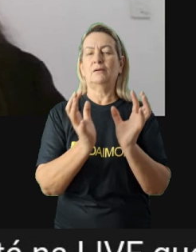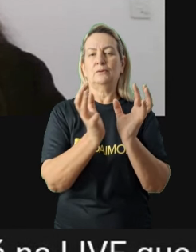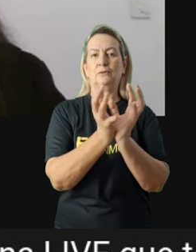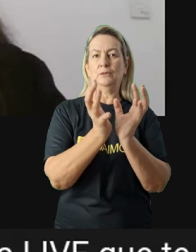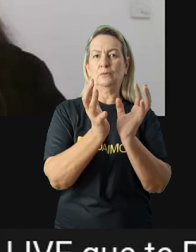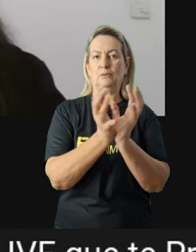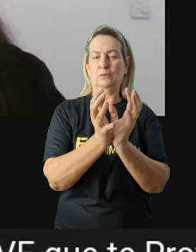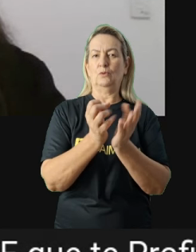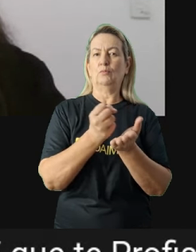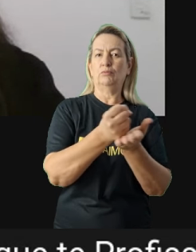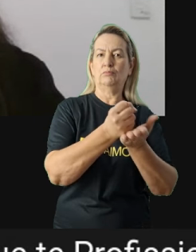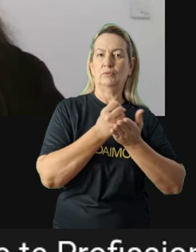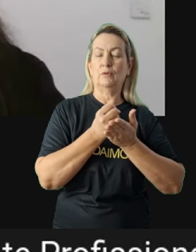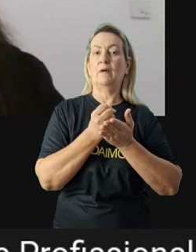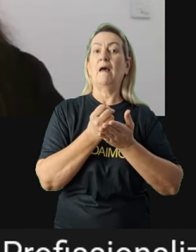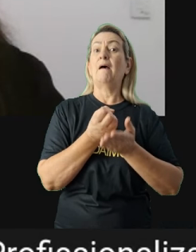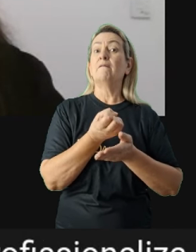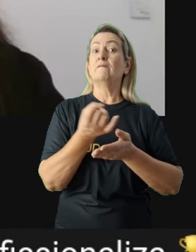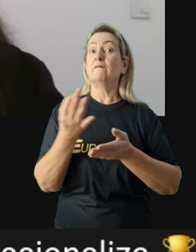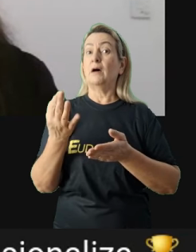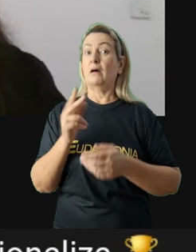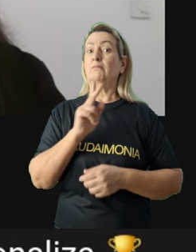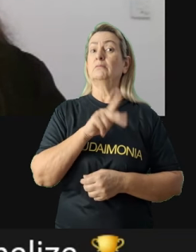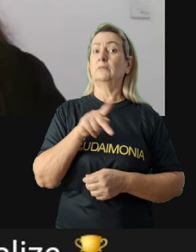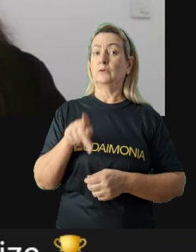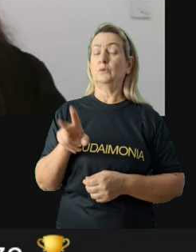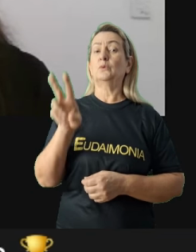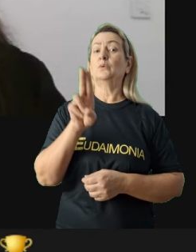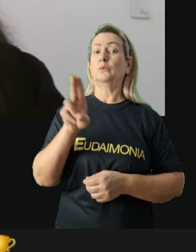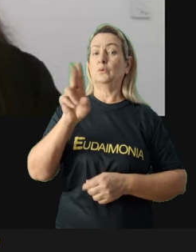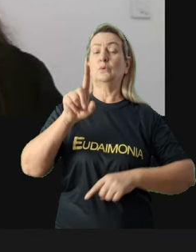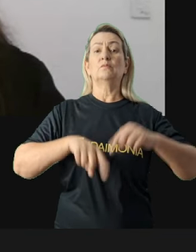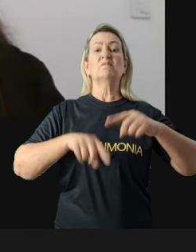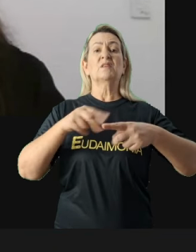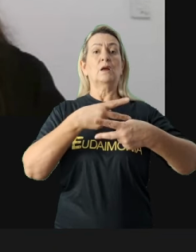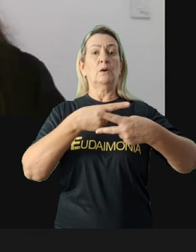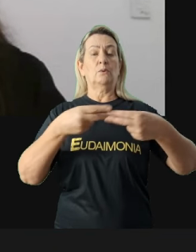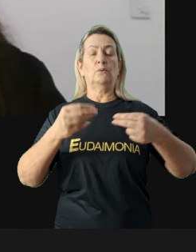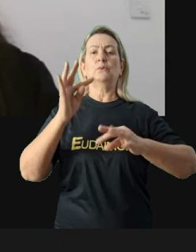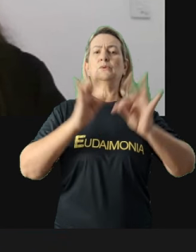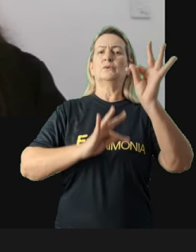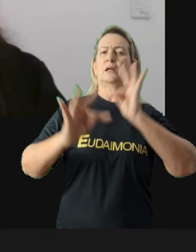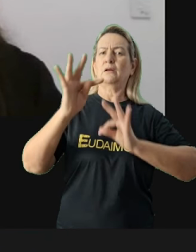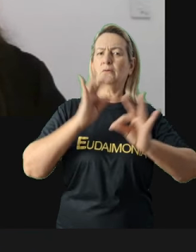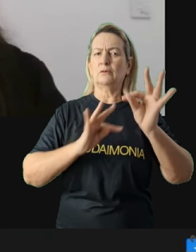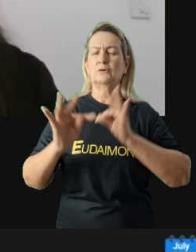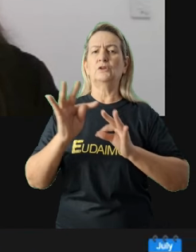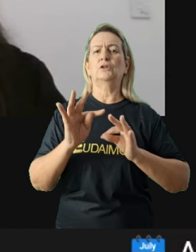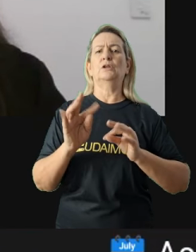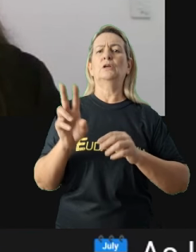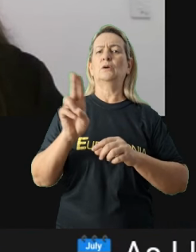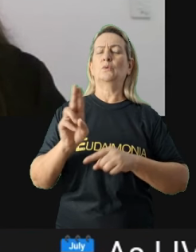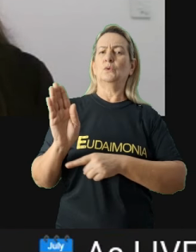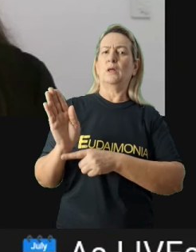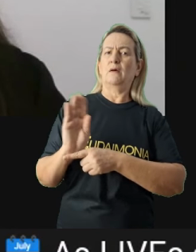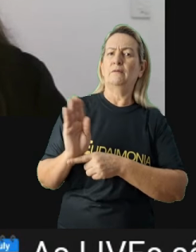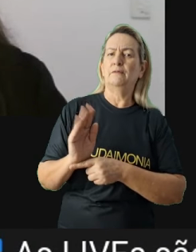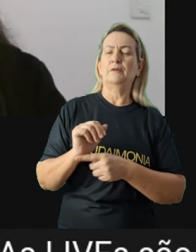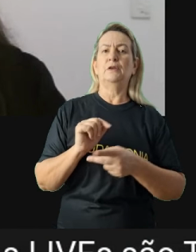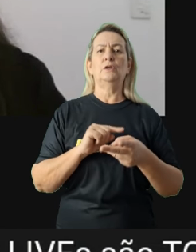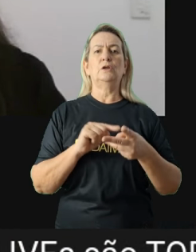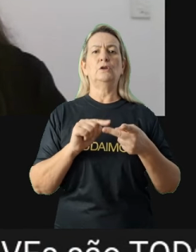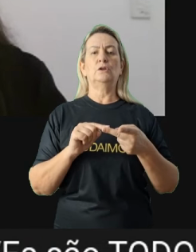trabalhos cooperativos, muitos professores usam recursos tecnológicos, incentivam os alunos à produção de